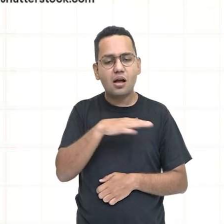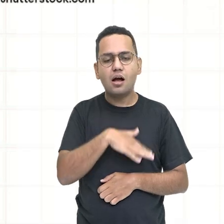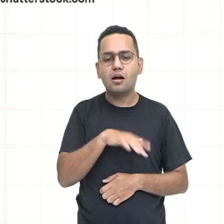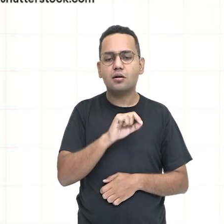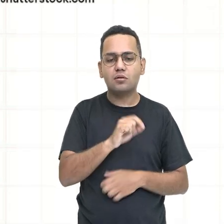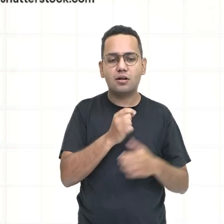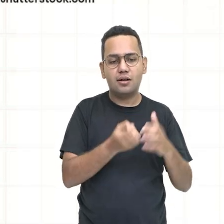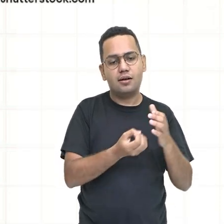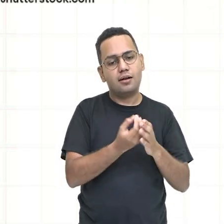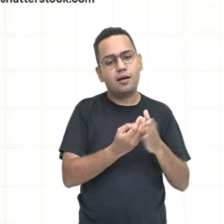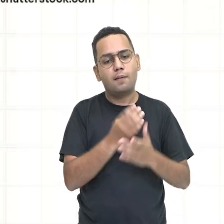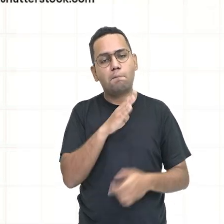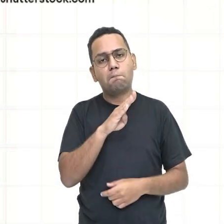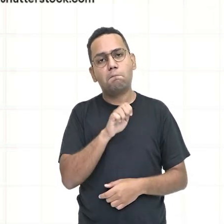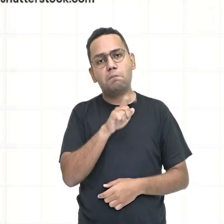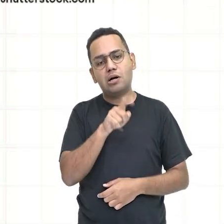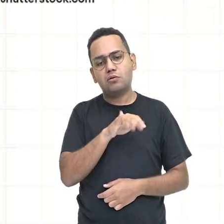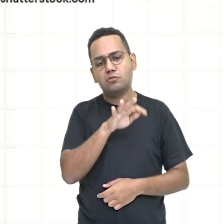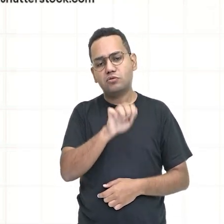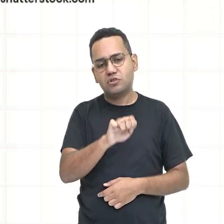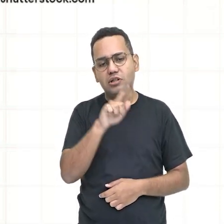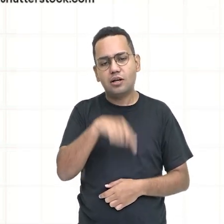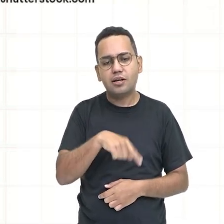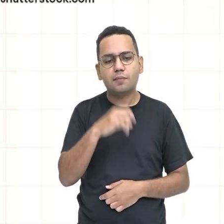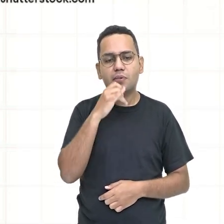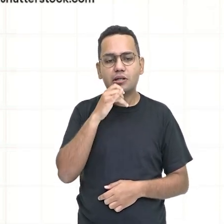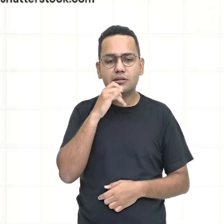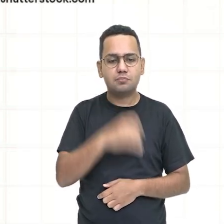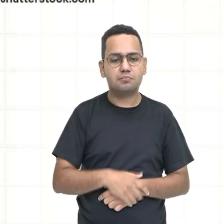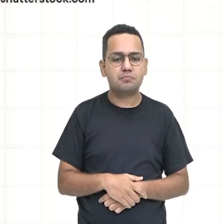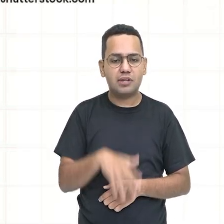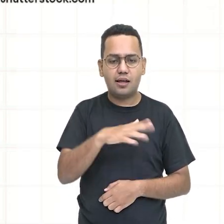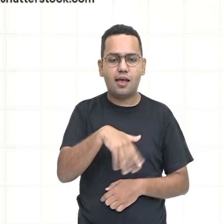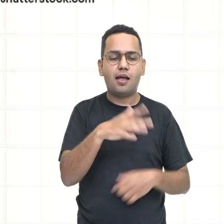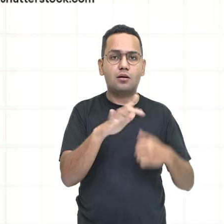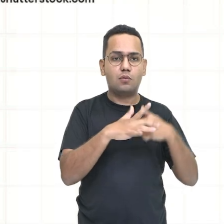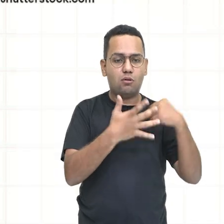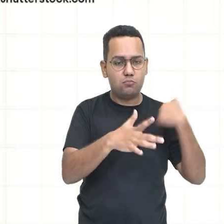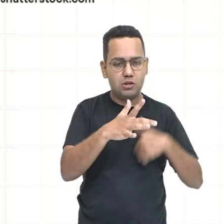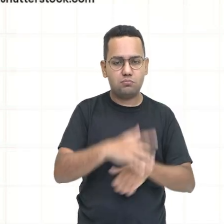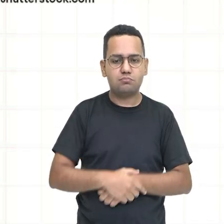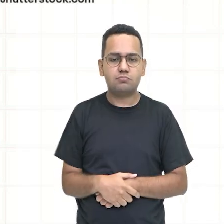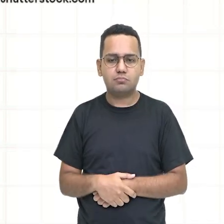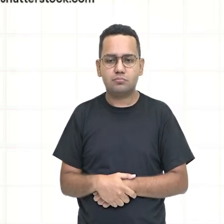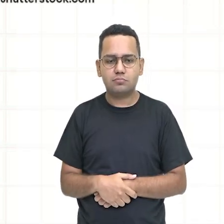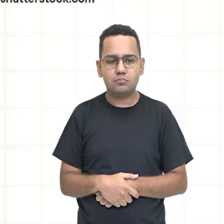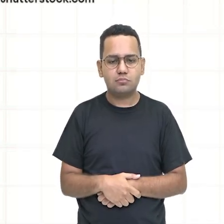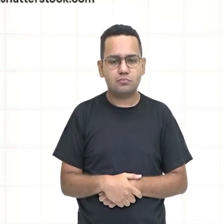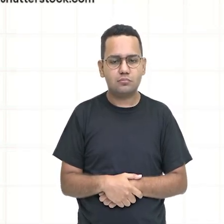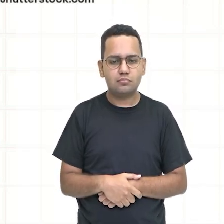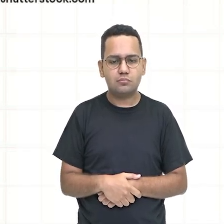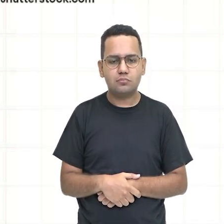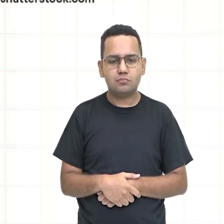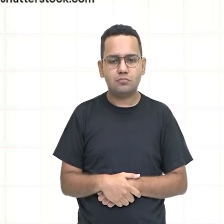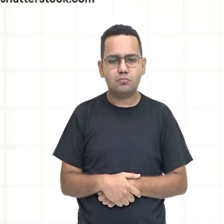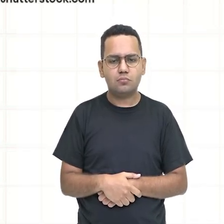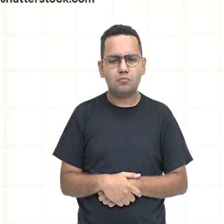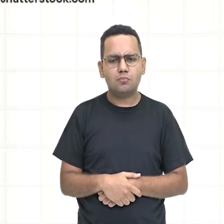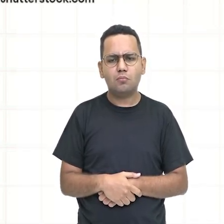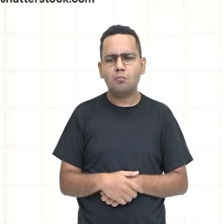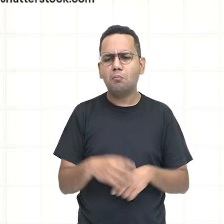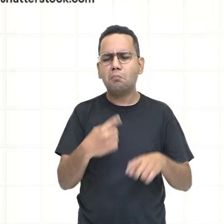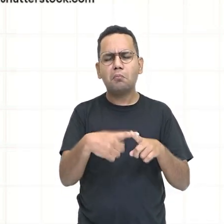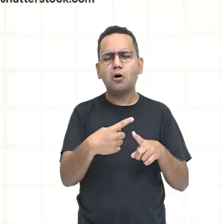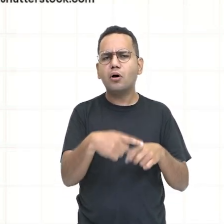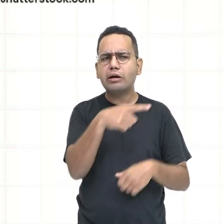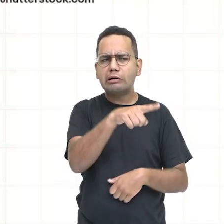de bauxita, que é o minério de alumínio do mundo. Interessante, por que ele não é o maior